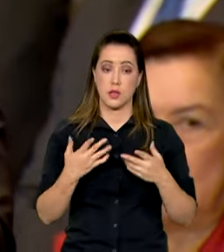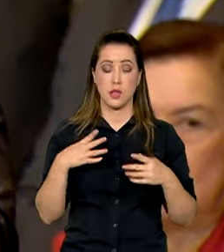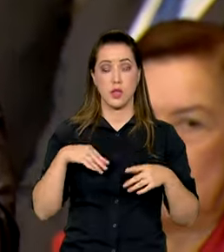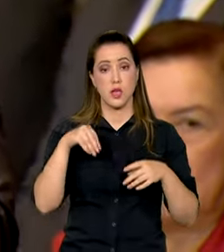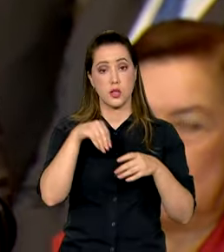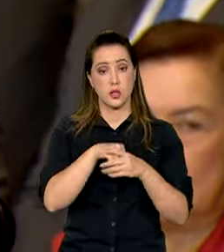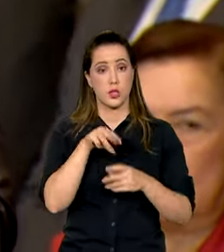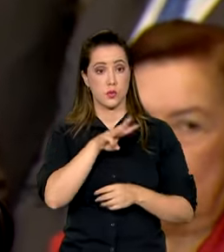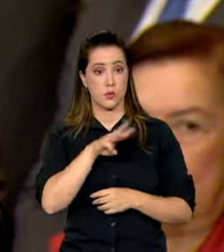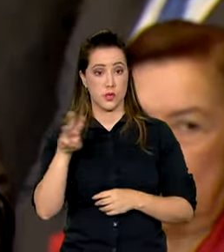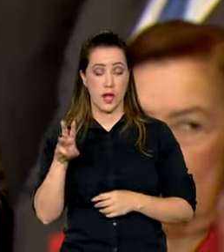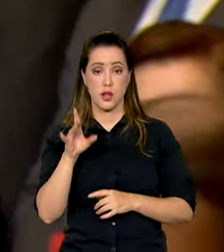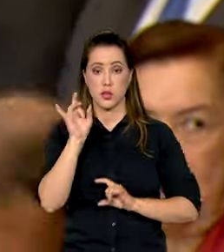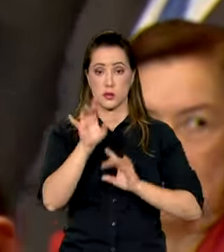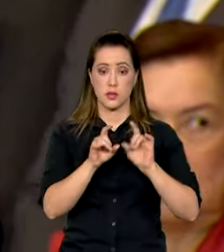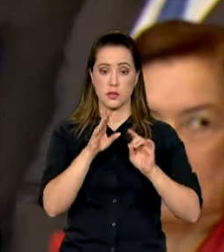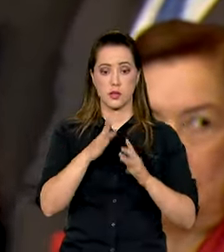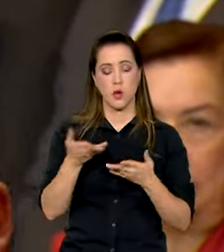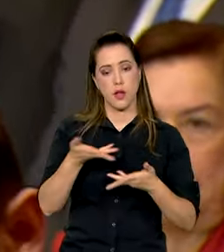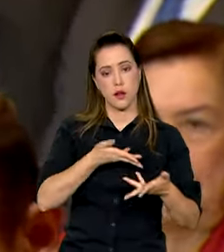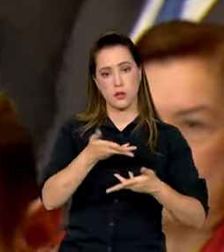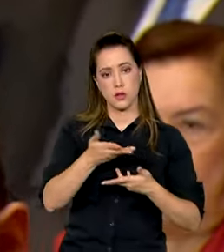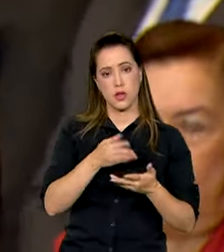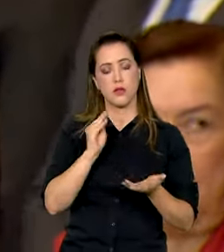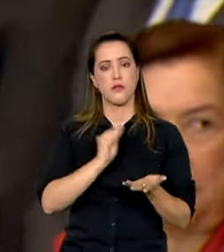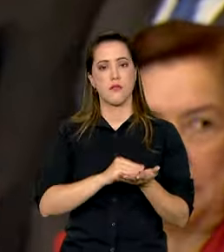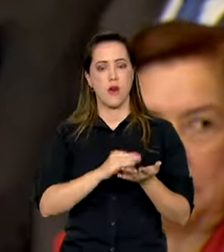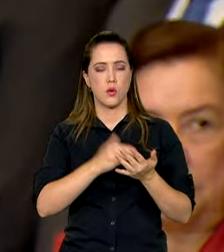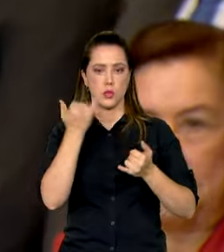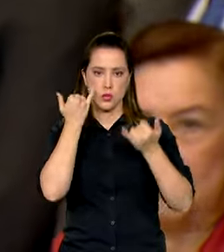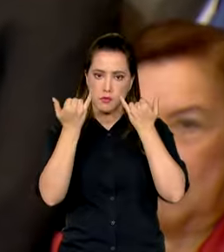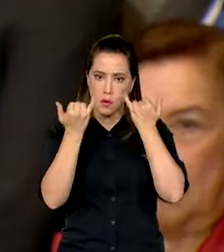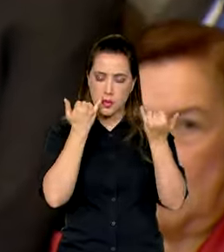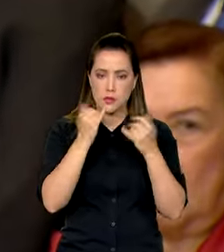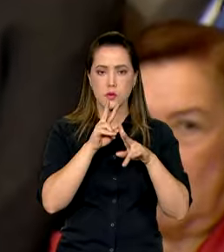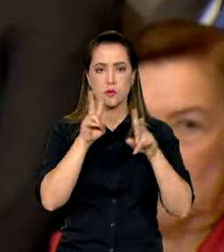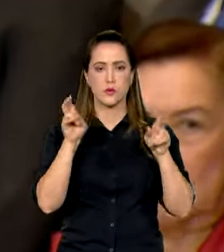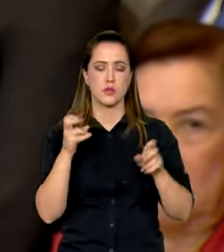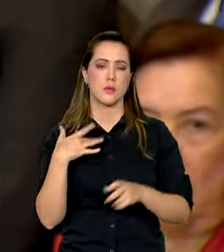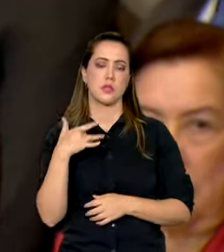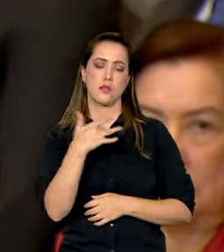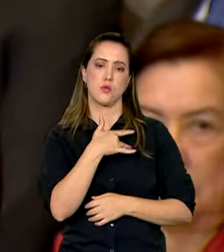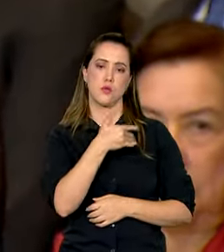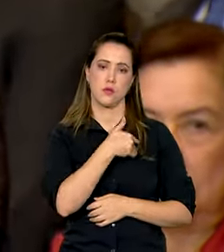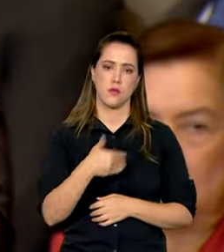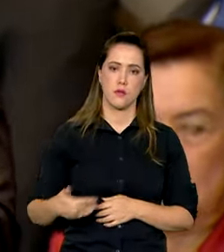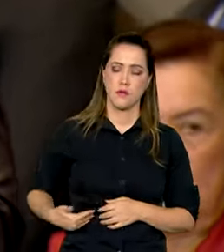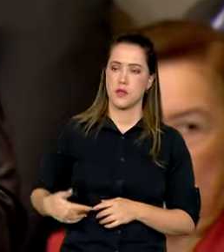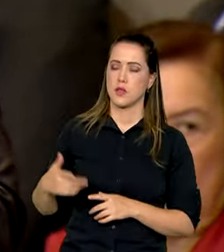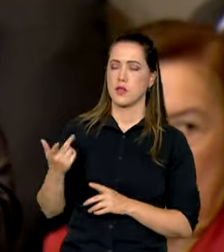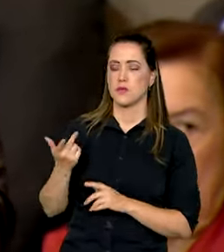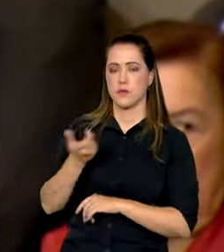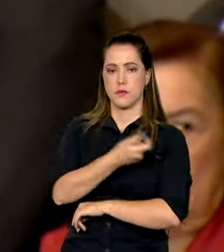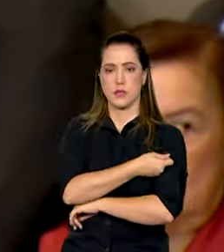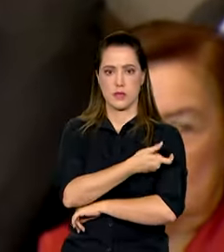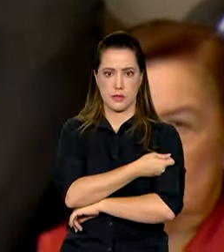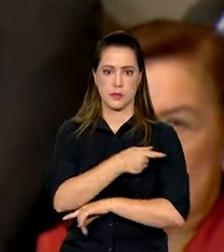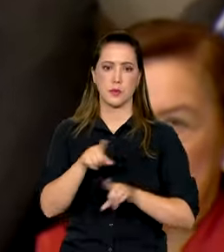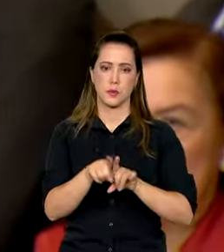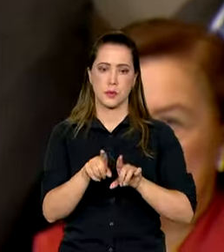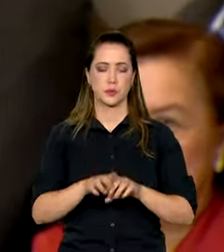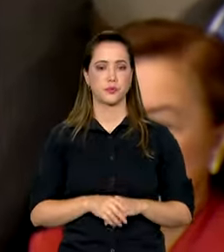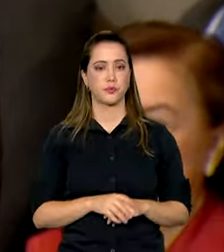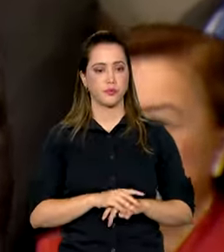do Fala BR relacionado à desinformação, relacionado à saúde pública e à vacinação. Um